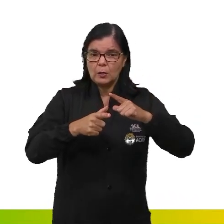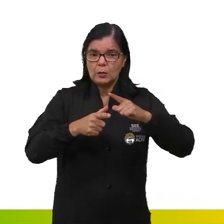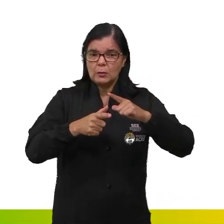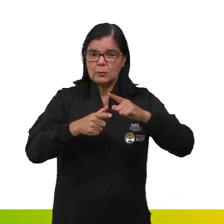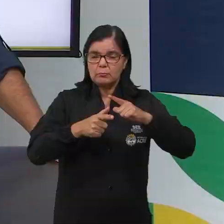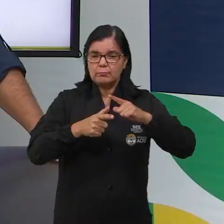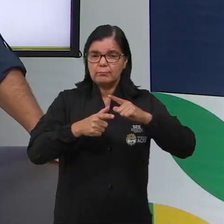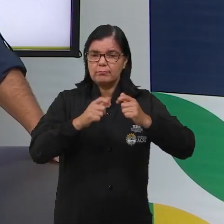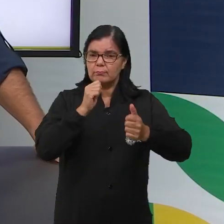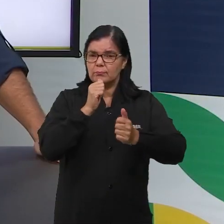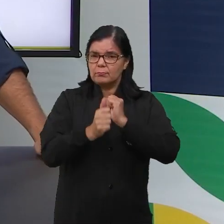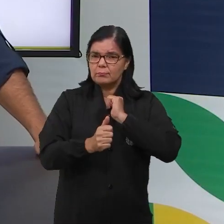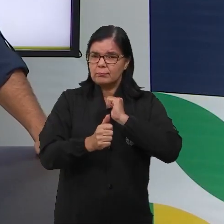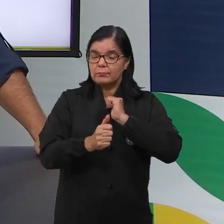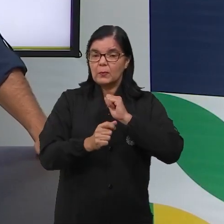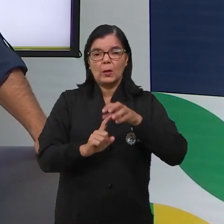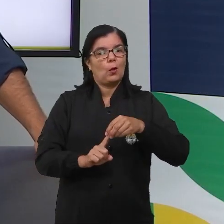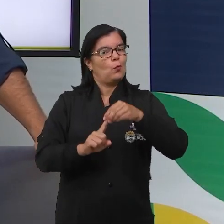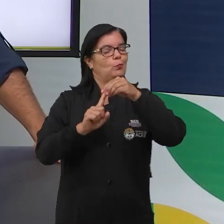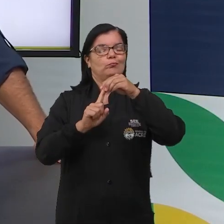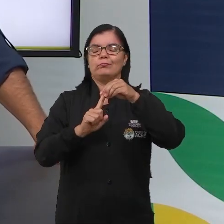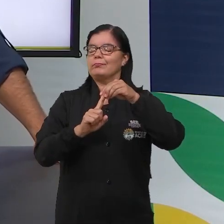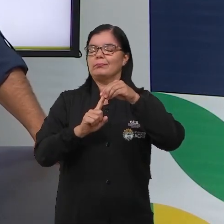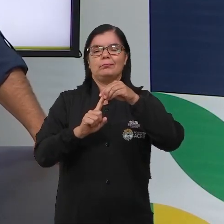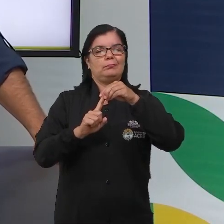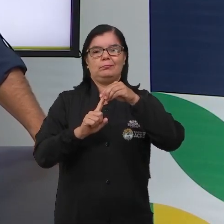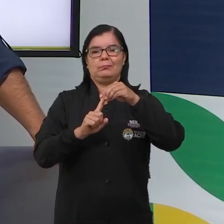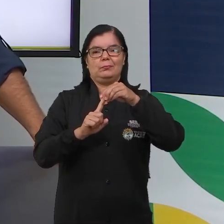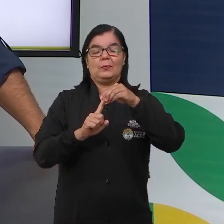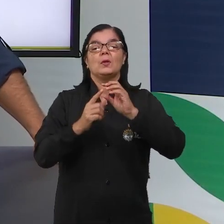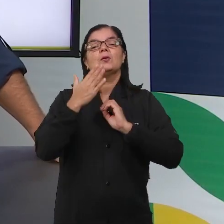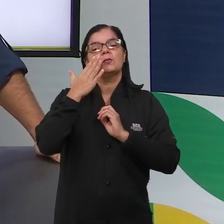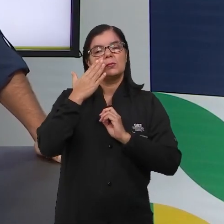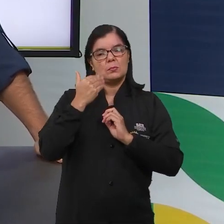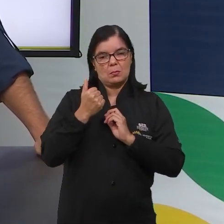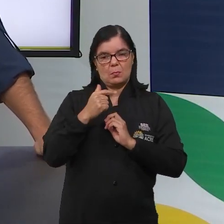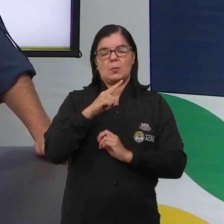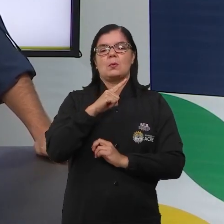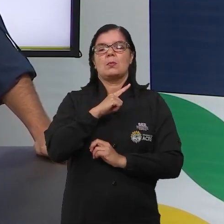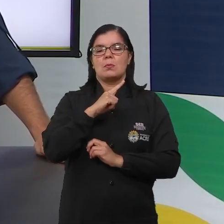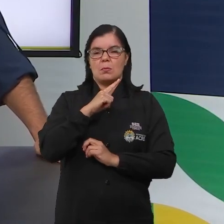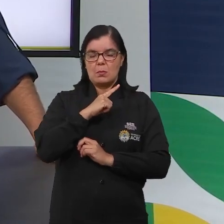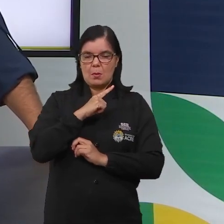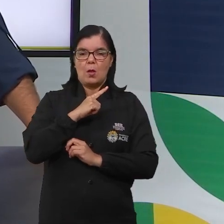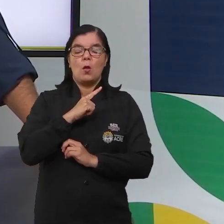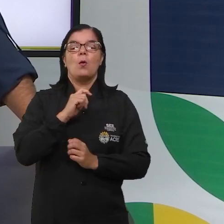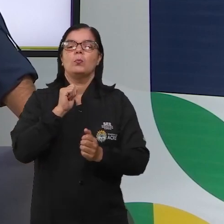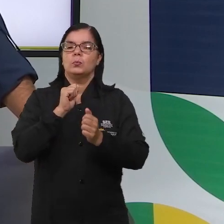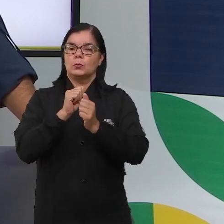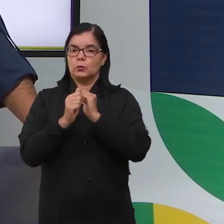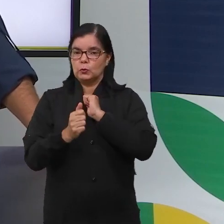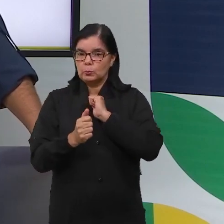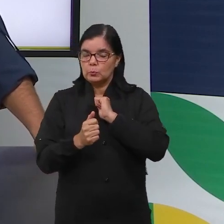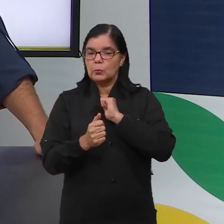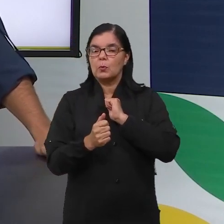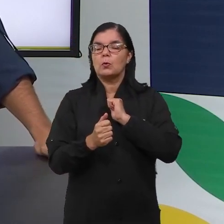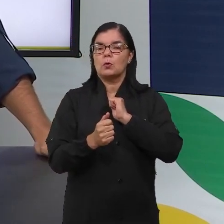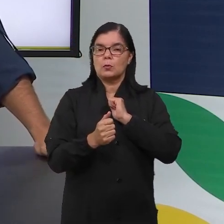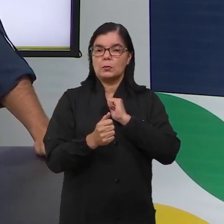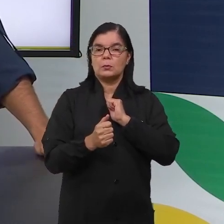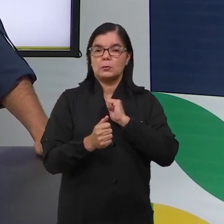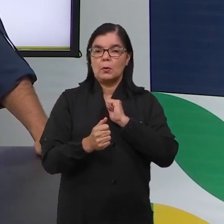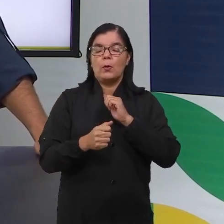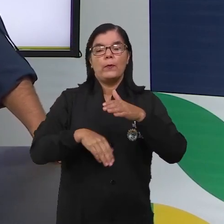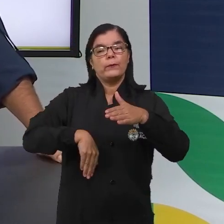esporte? Única não. E a gente sabe que tem esse aceno para o esporte. A língua espanhola,